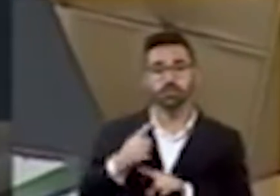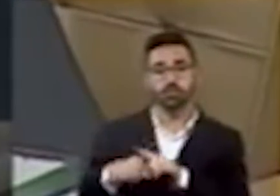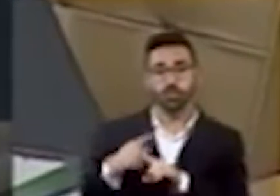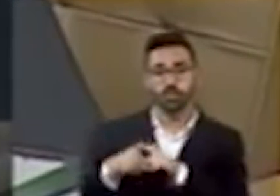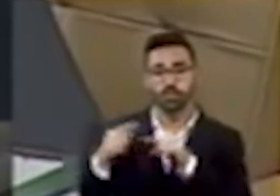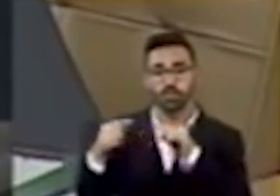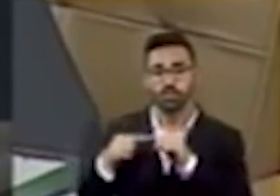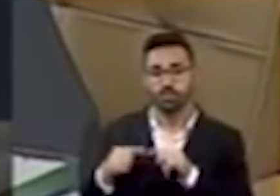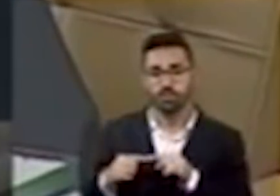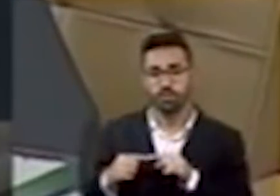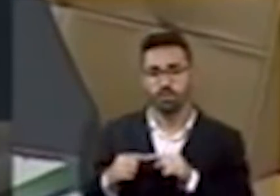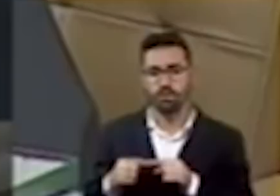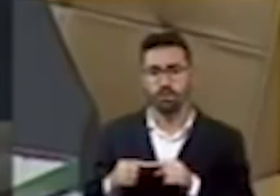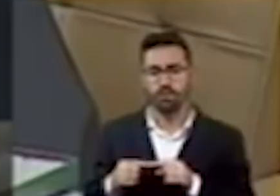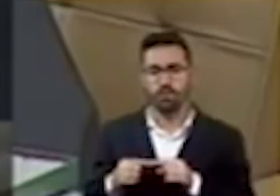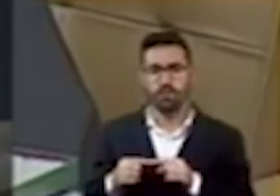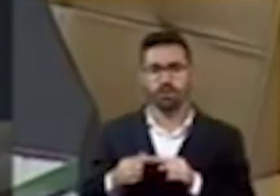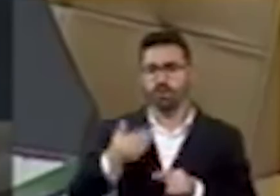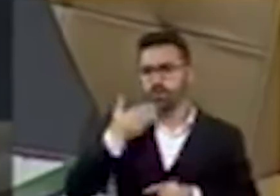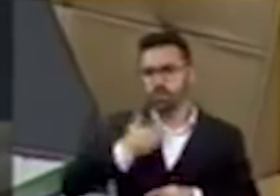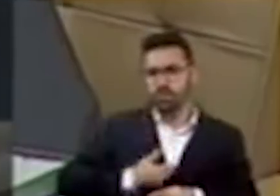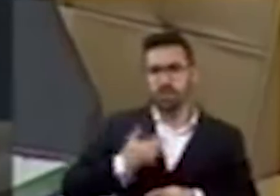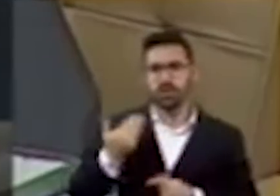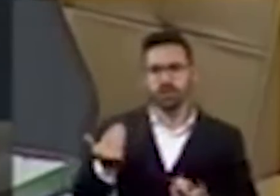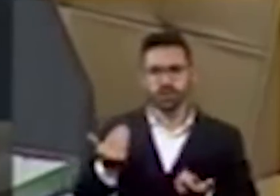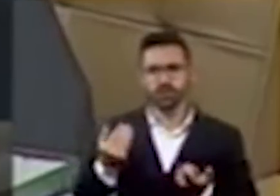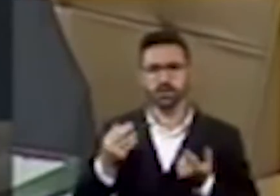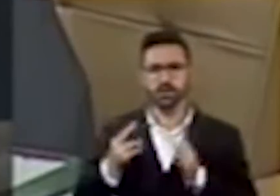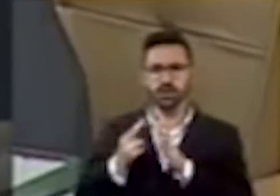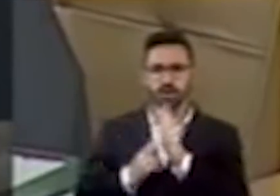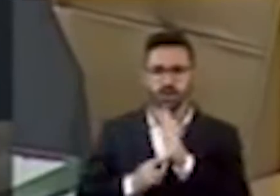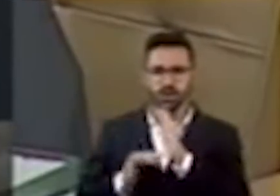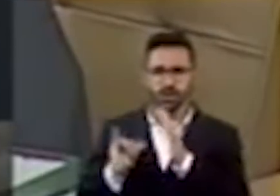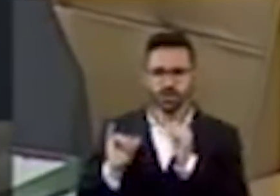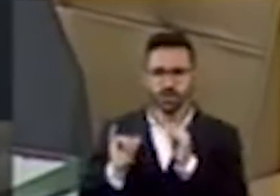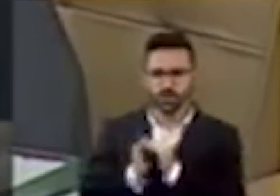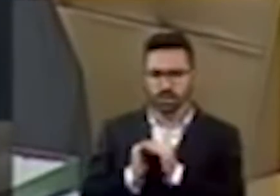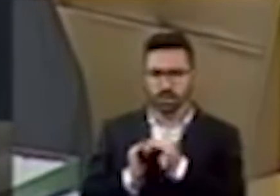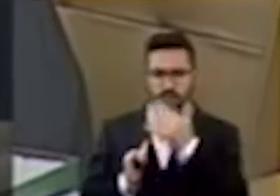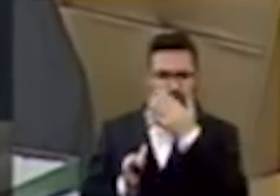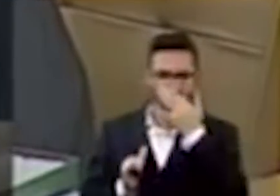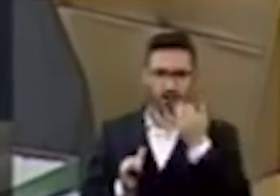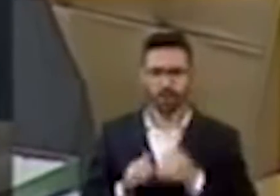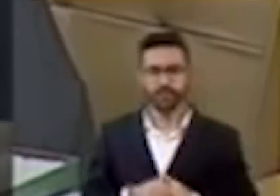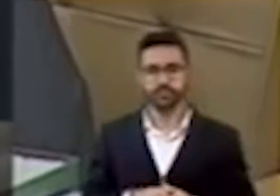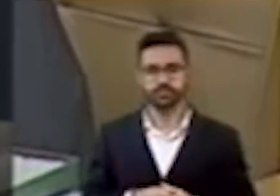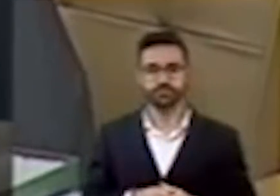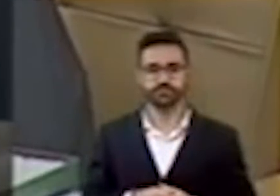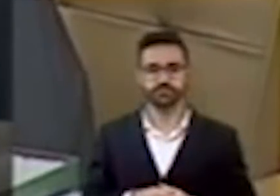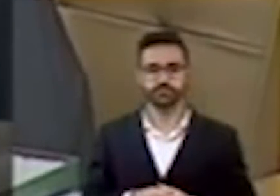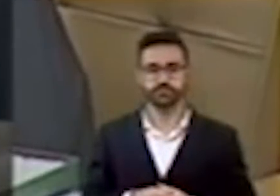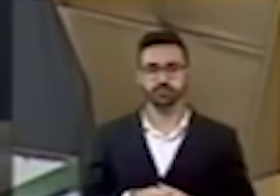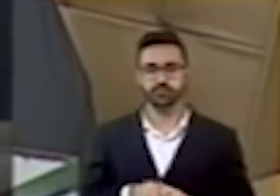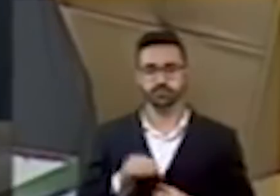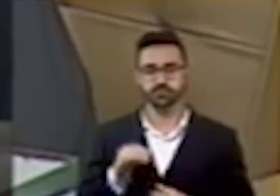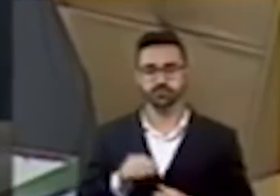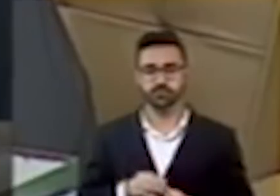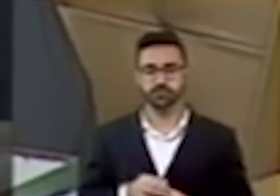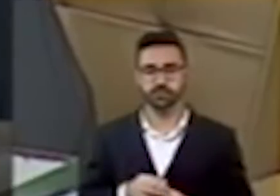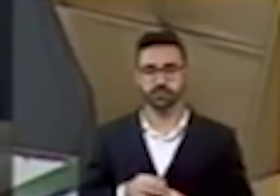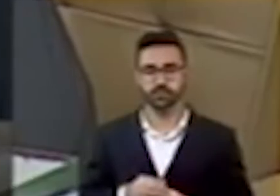aconselhem uma mitigação do rigor da lei e menos exposto a ceder